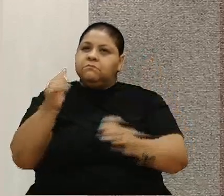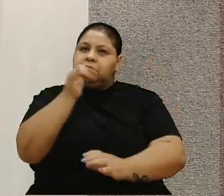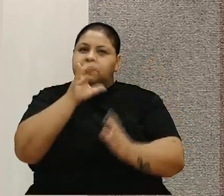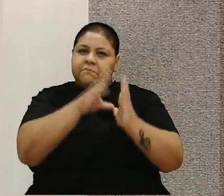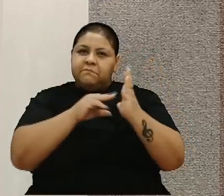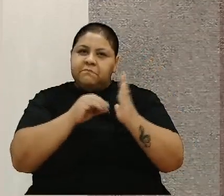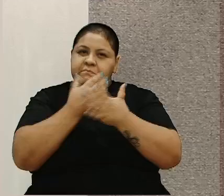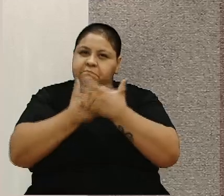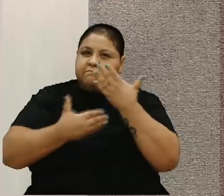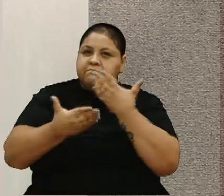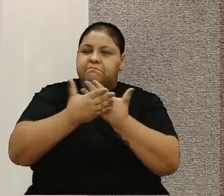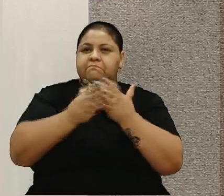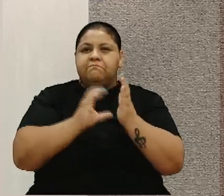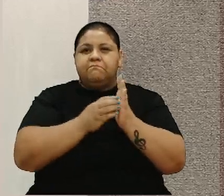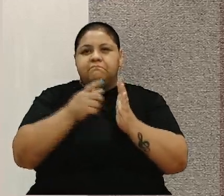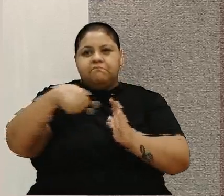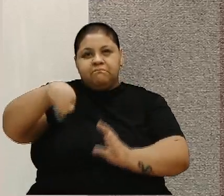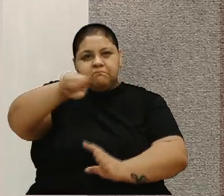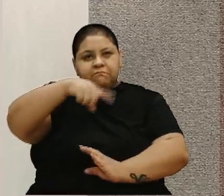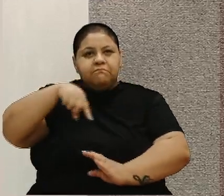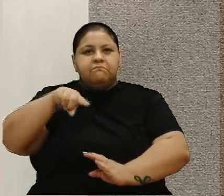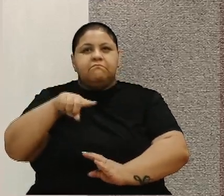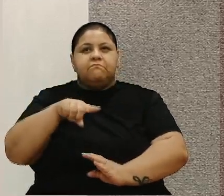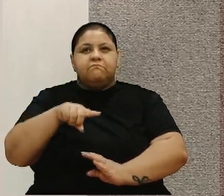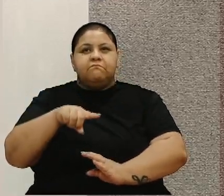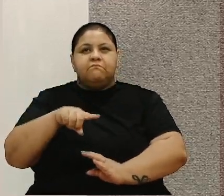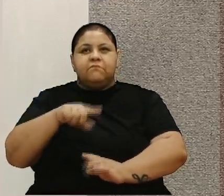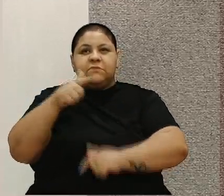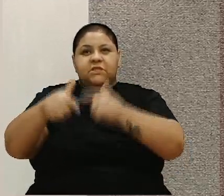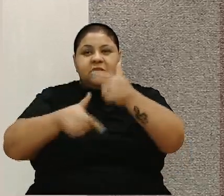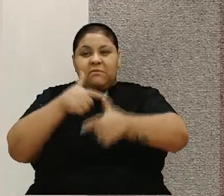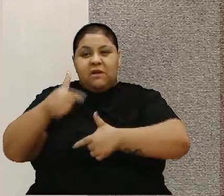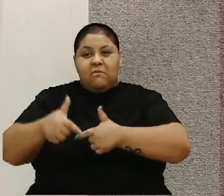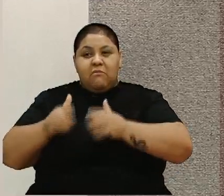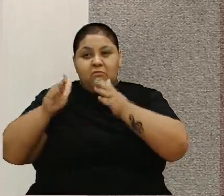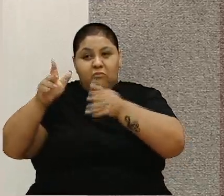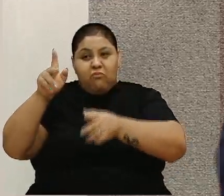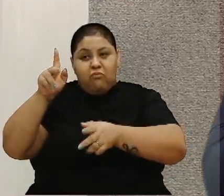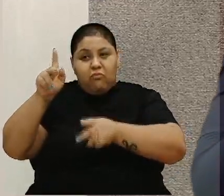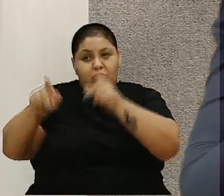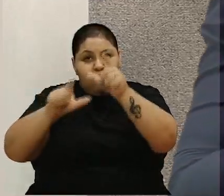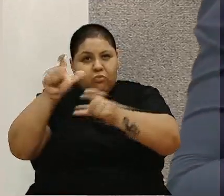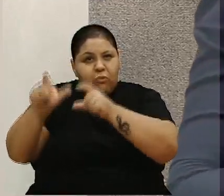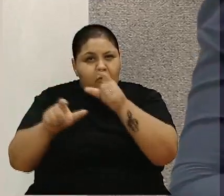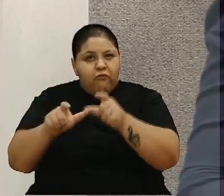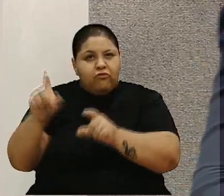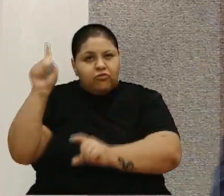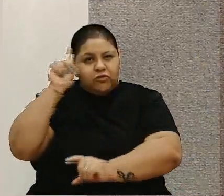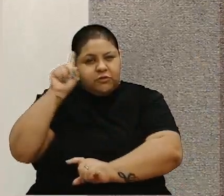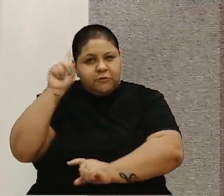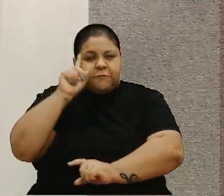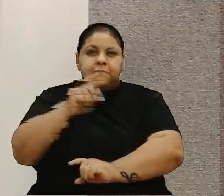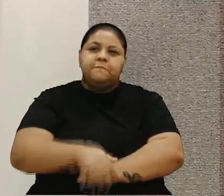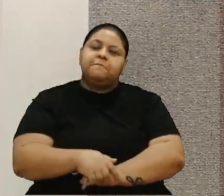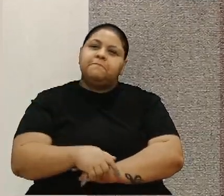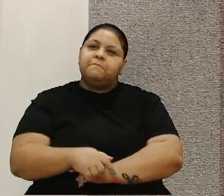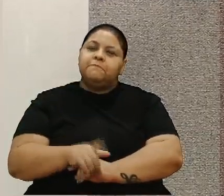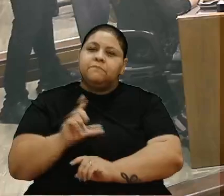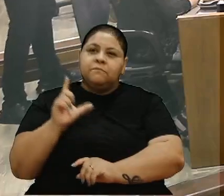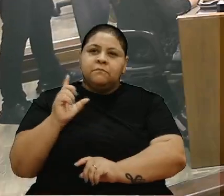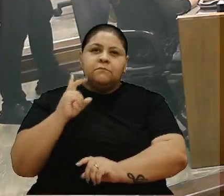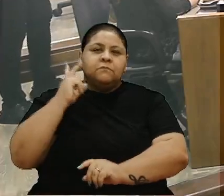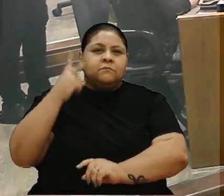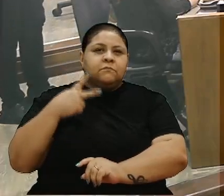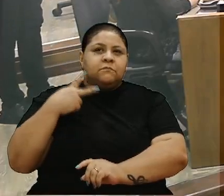a todos os servidores públicos, nós que somos servos do povo no nosso dia a dia. Era isso, senhor presidente, muito obrigado. Obrigado, vereador Caleb. Com a palavra,